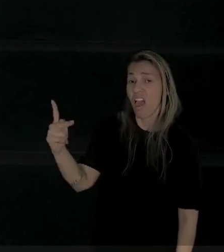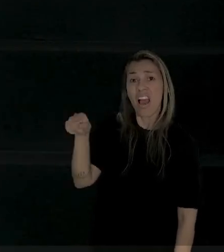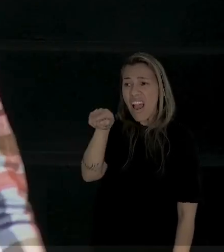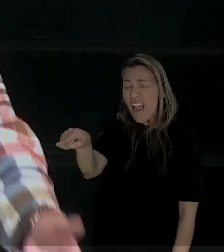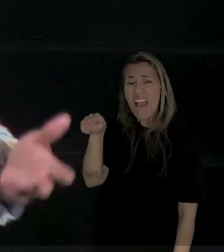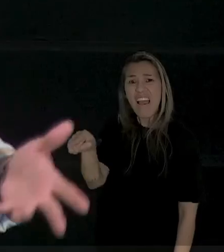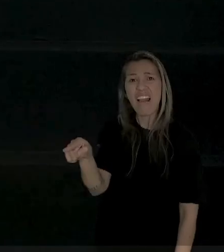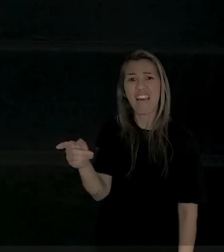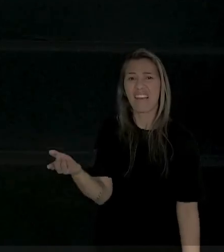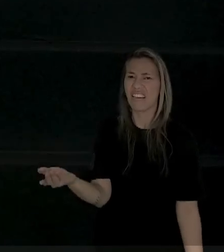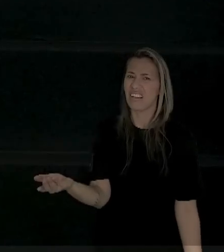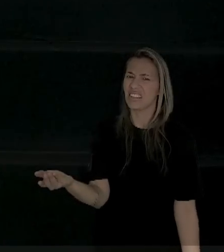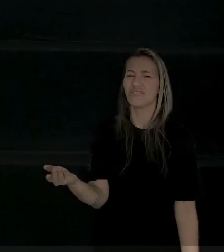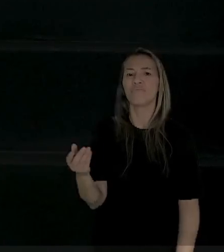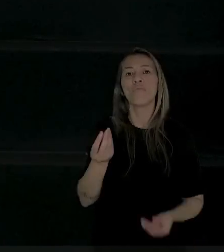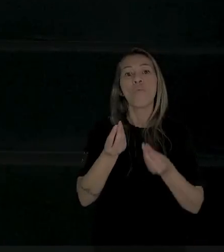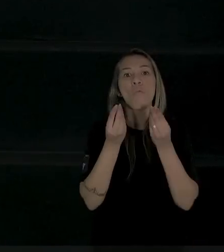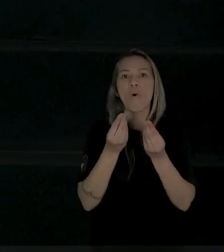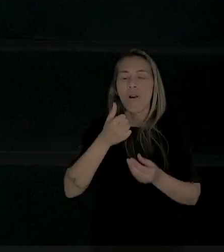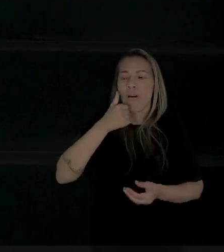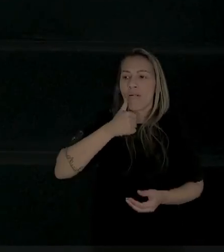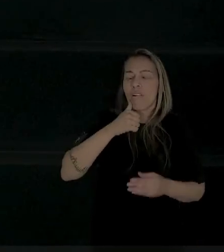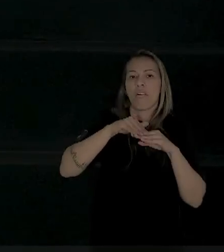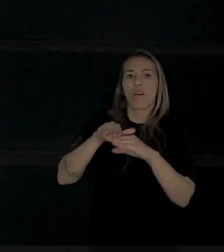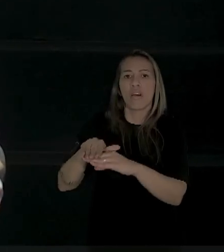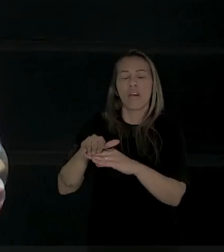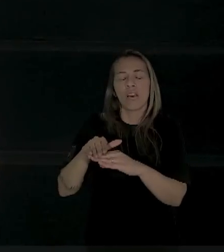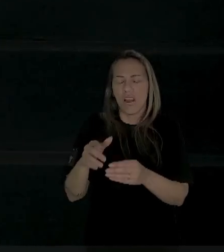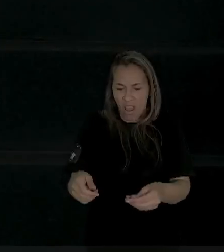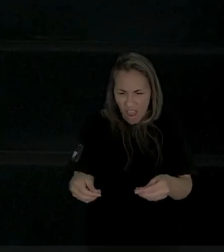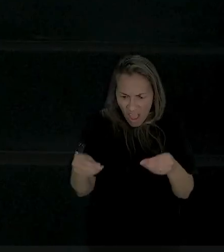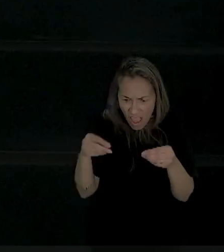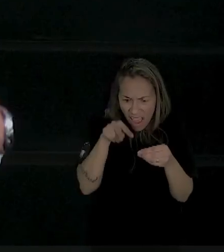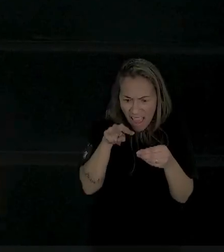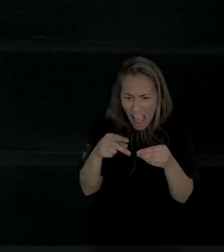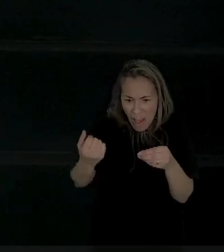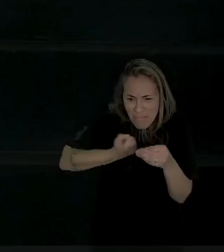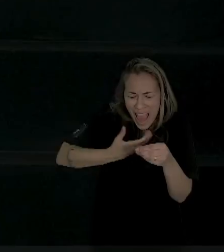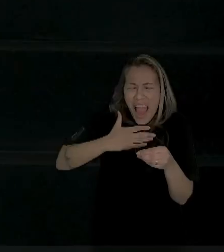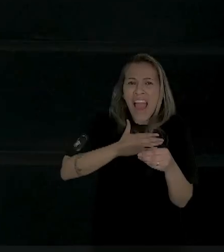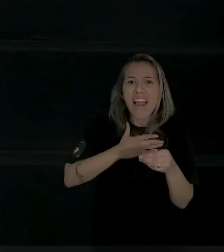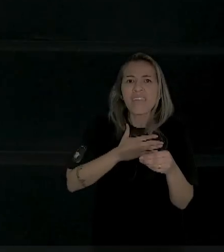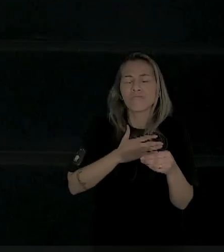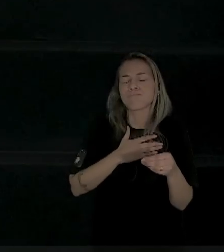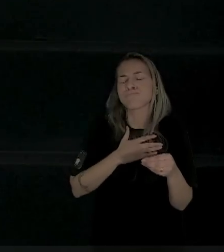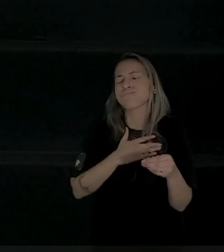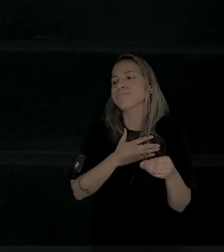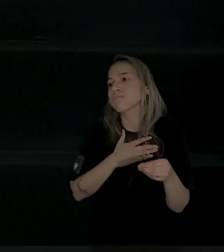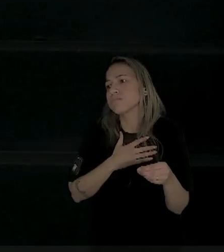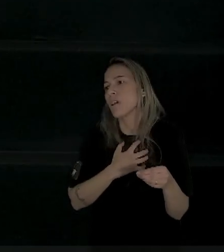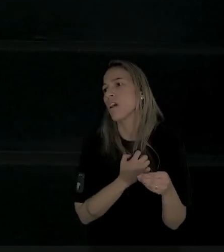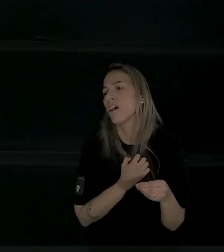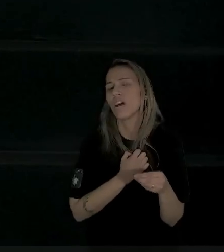ao receber o bilhete de Jezabel, ele simplesmente desaba. Mas isso é ser o ser humano. Isso é ser a